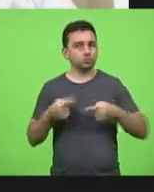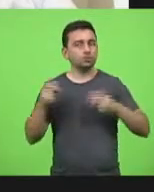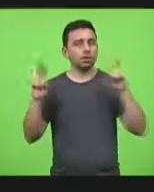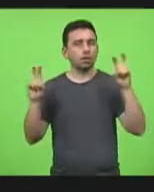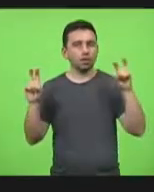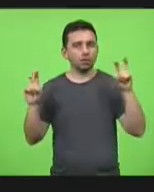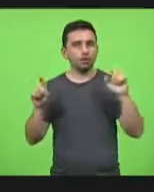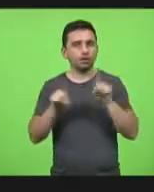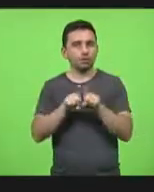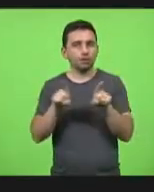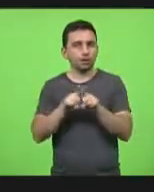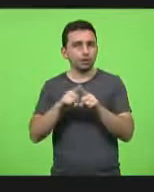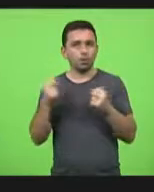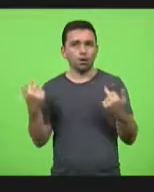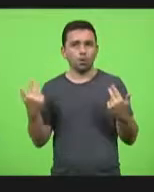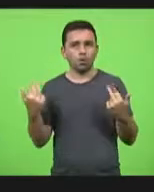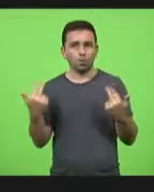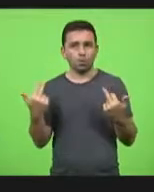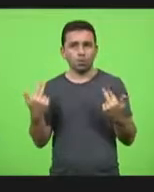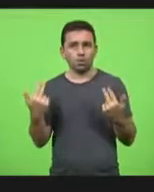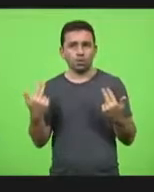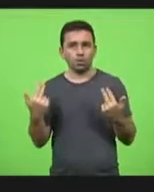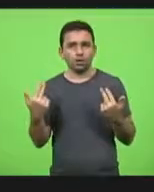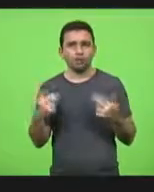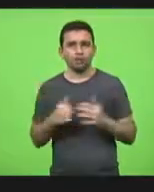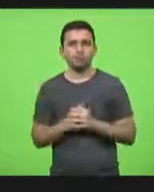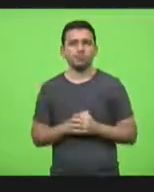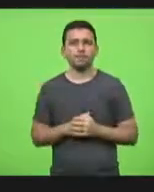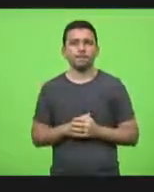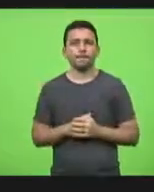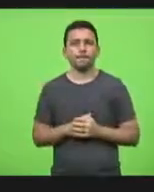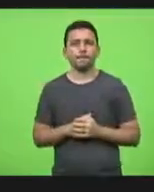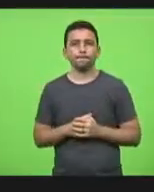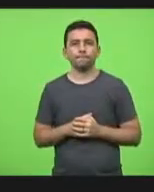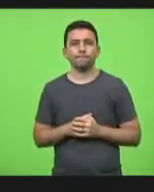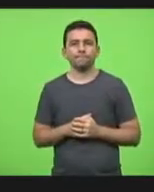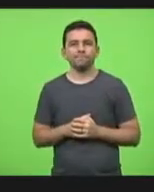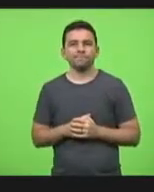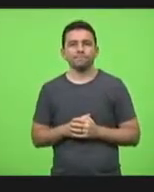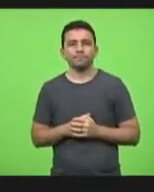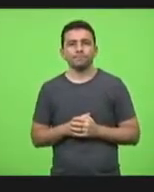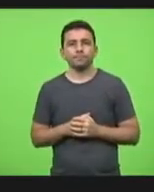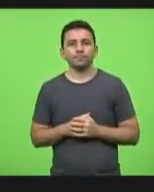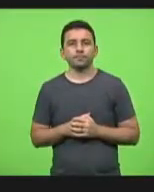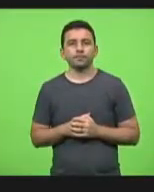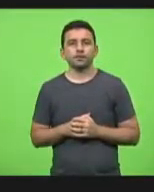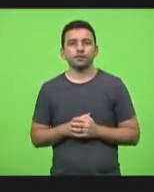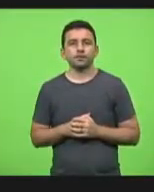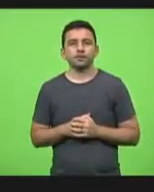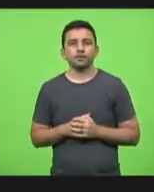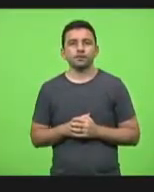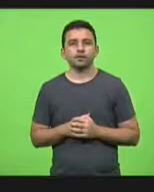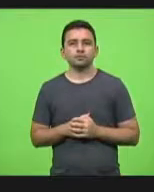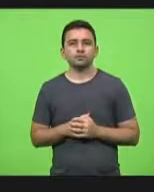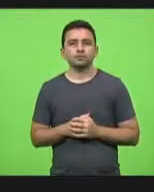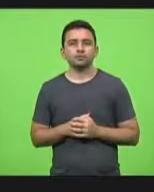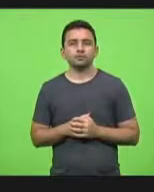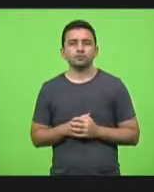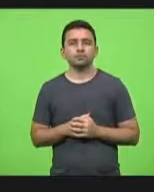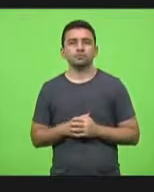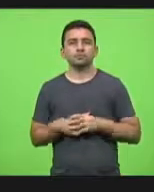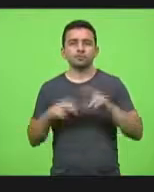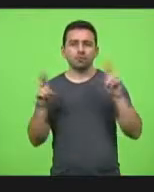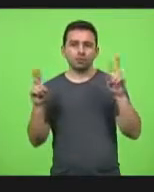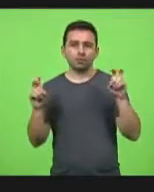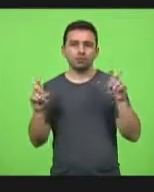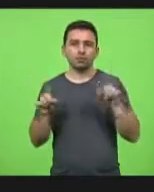né, no afogadilho das circunstâncias que envolve tudo ali, né? Trata-se também,